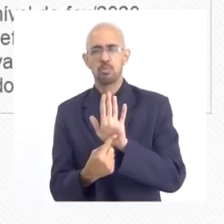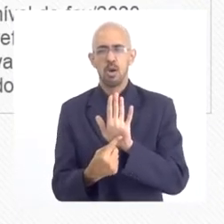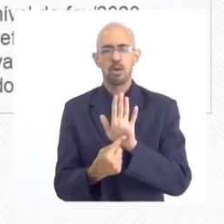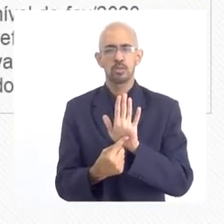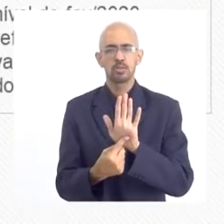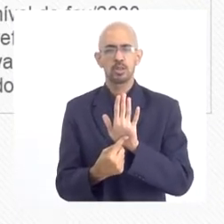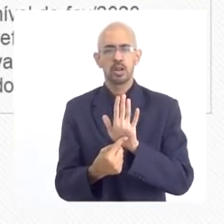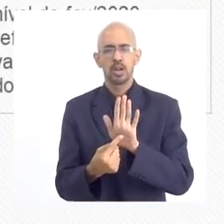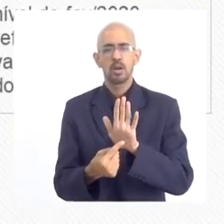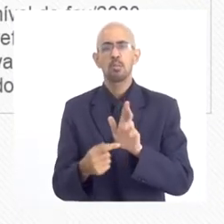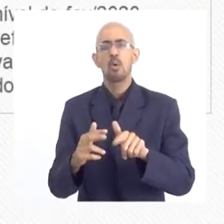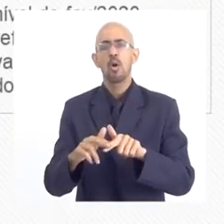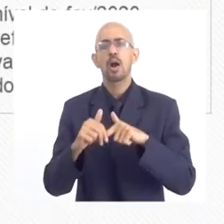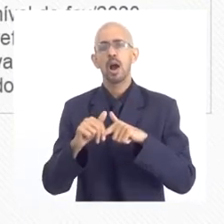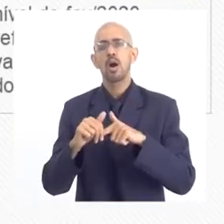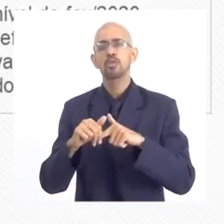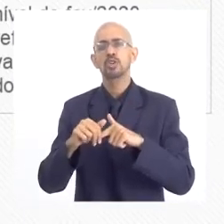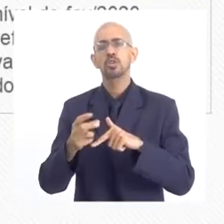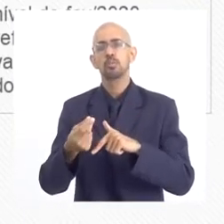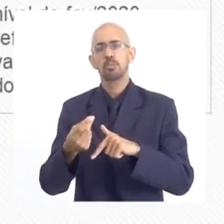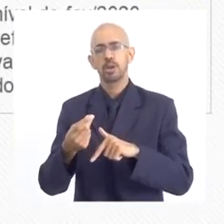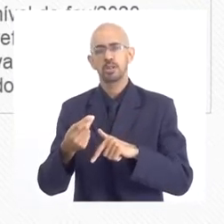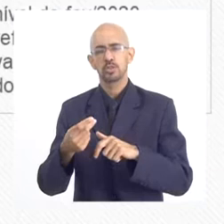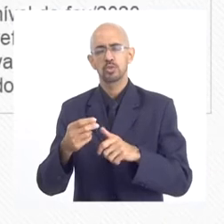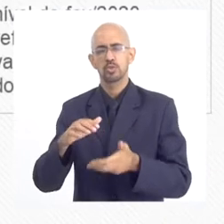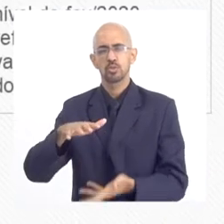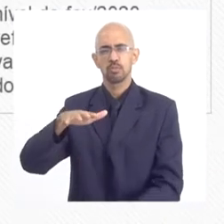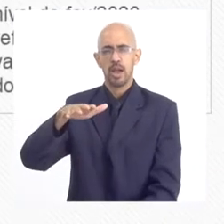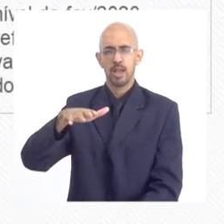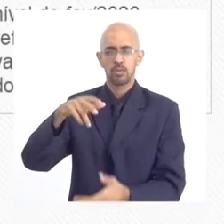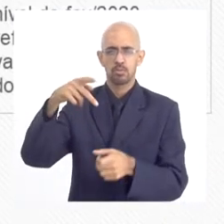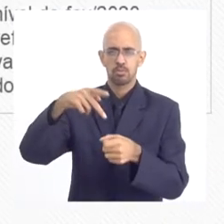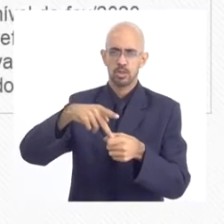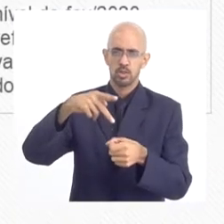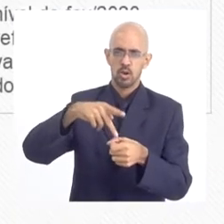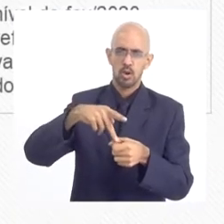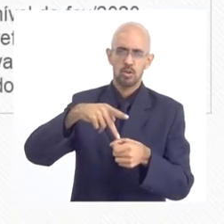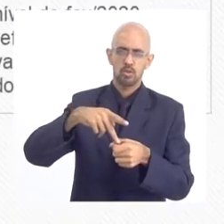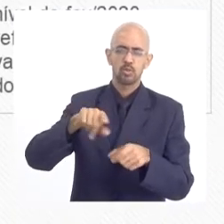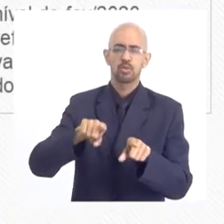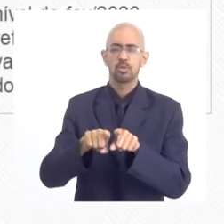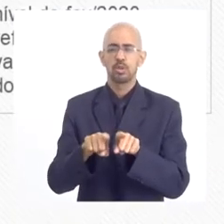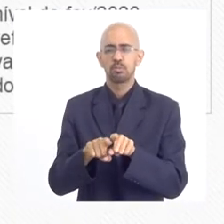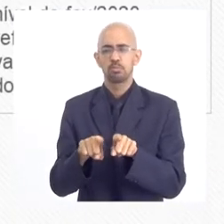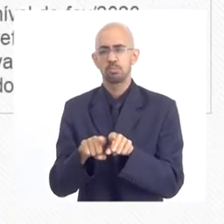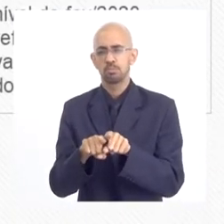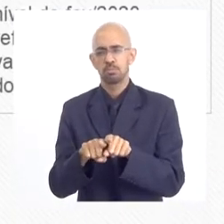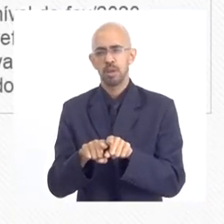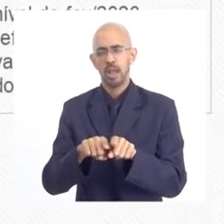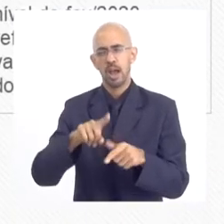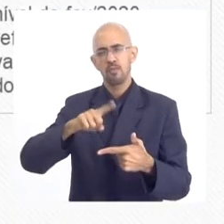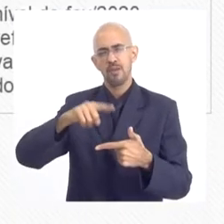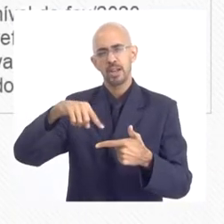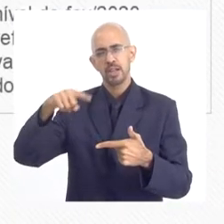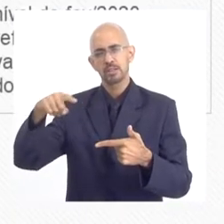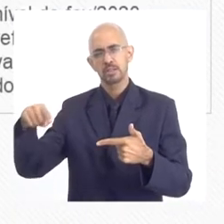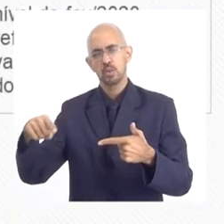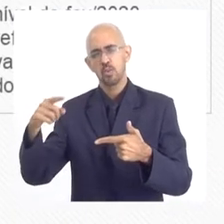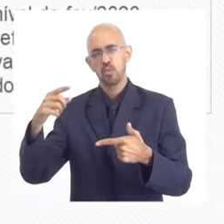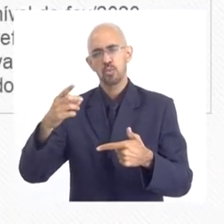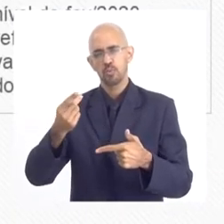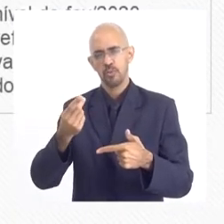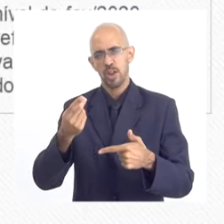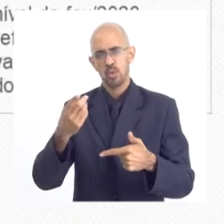do barril do petróleo no mercado internacional. E também a variação do dólar. Então, a gente